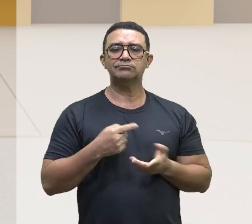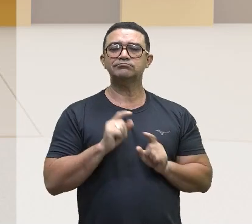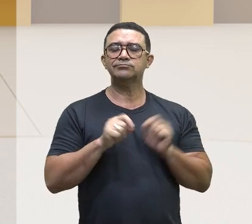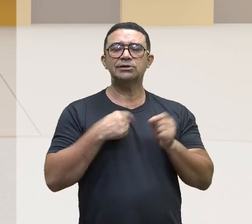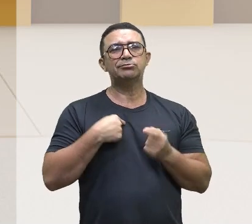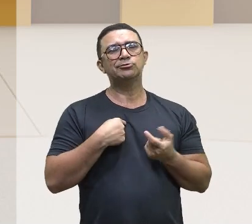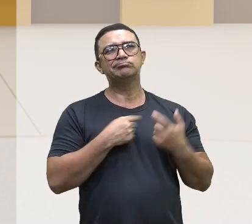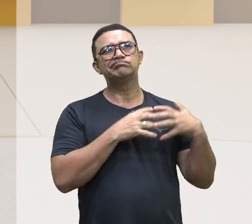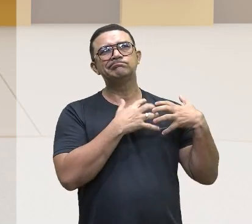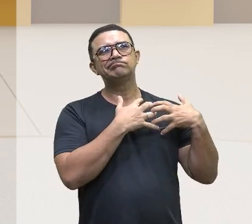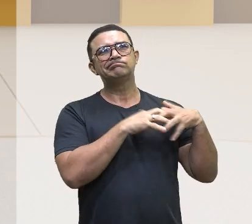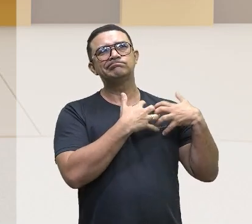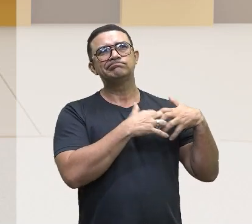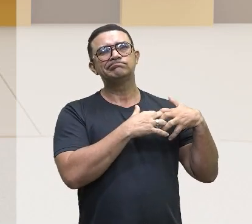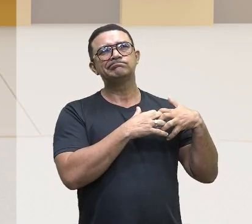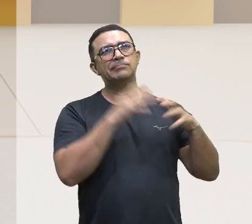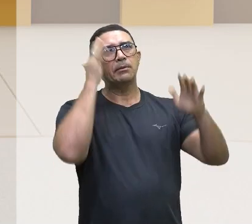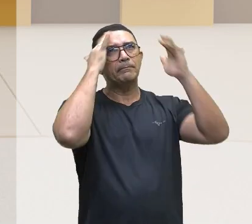uma reflexão.